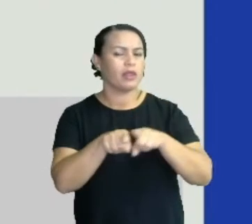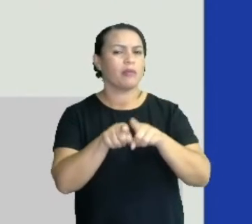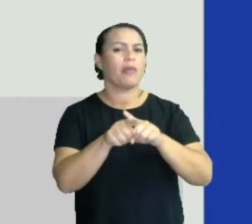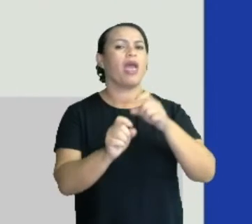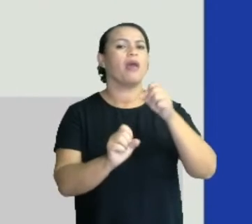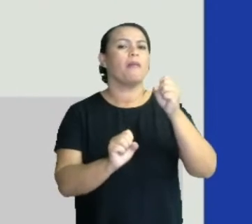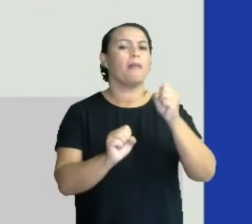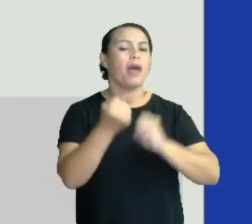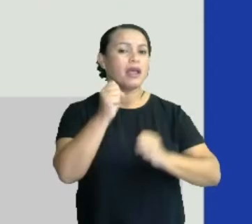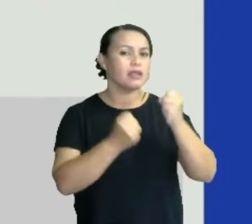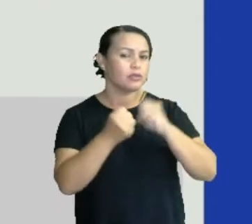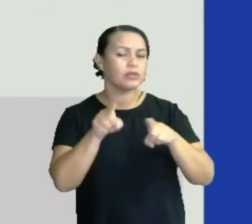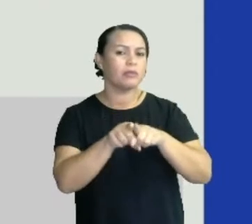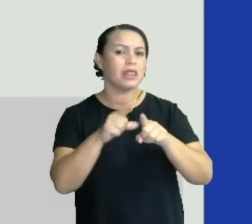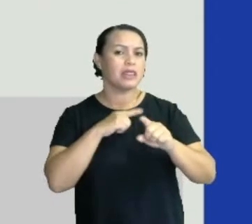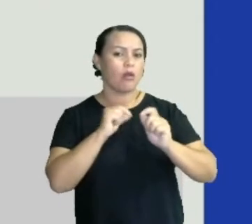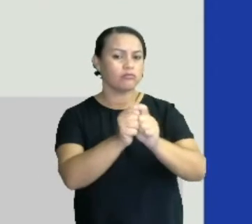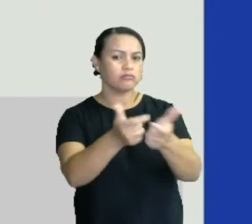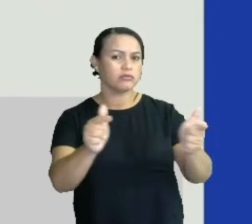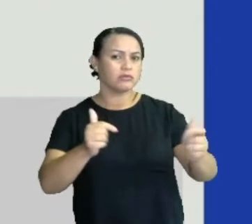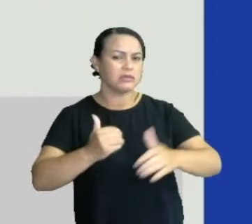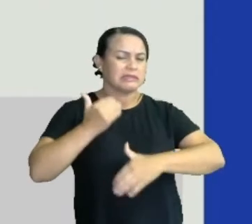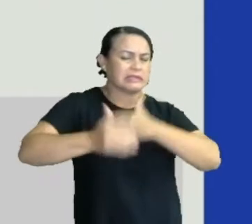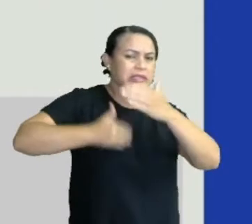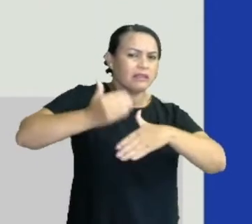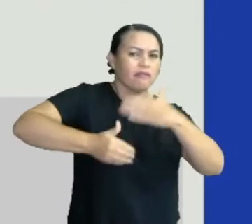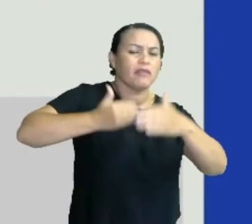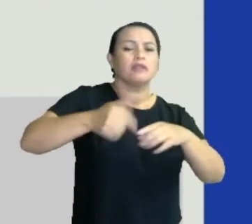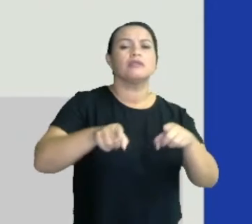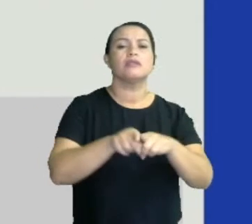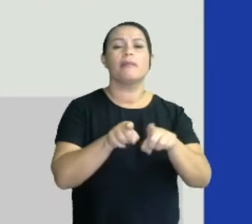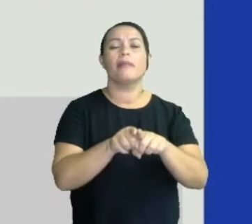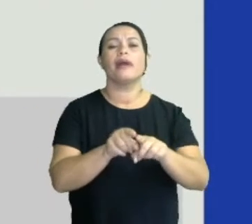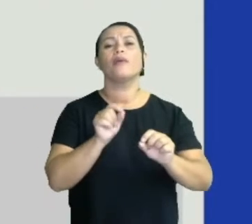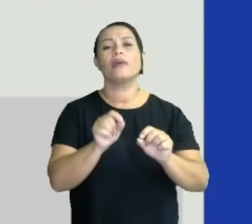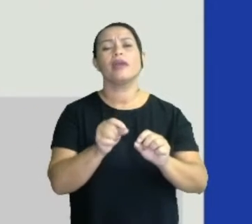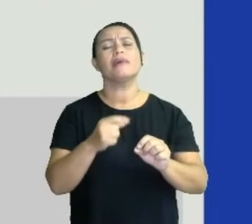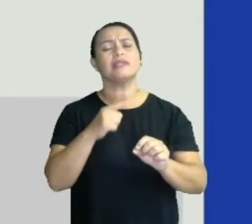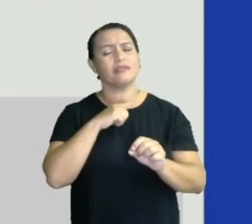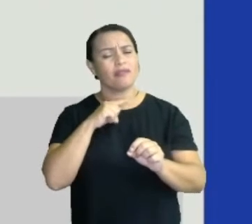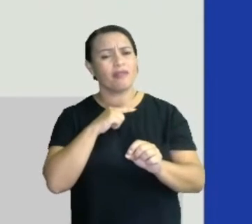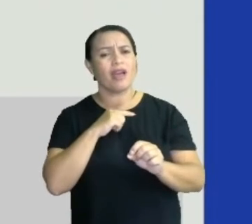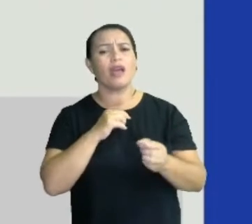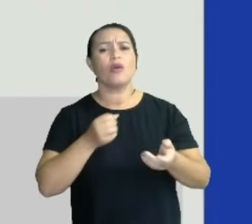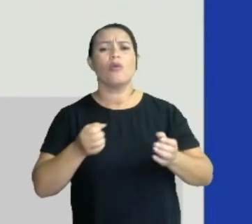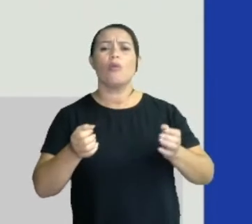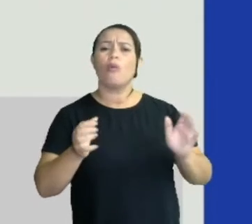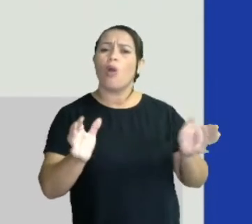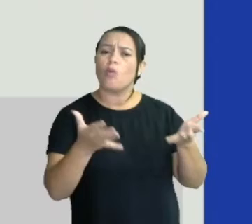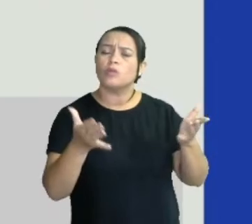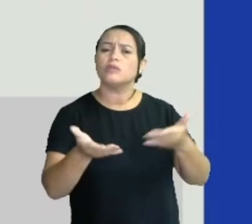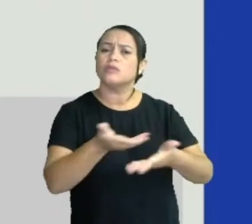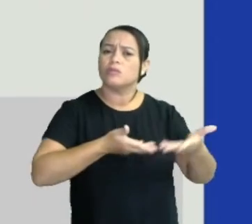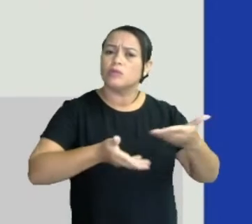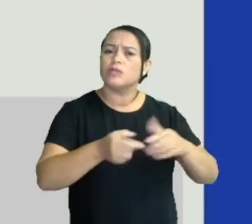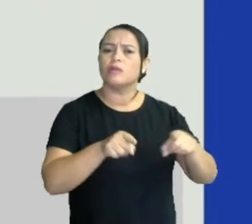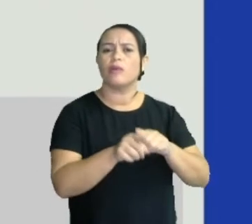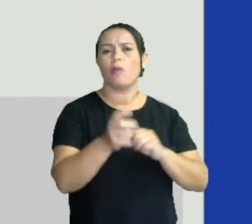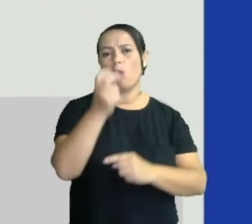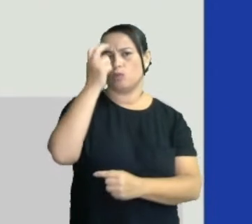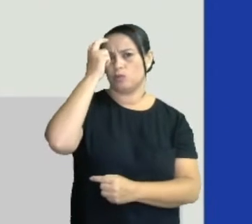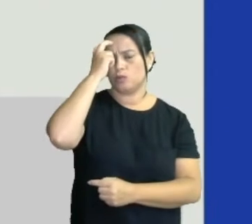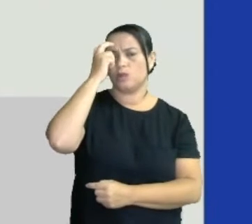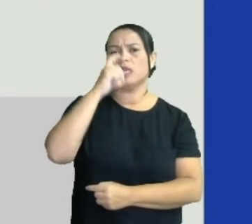avanço industrial, mas eles também contribuíram com a nossa cultura. Então, tem